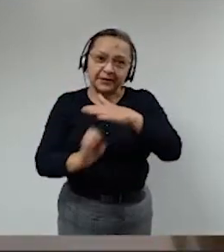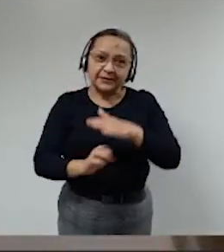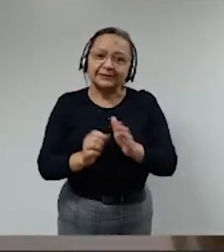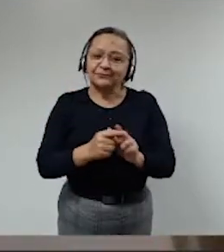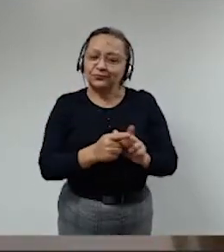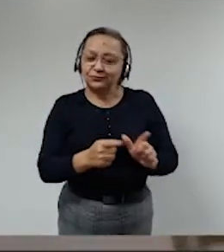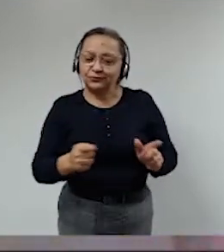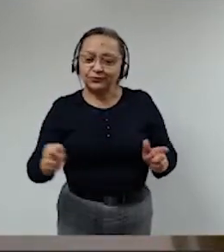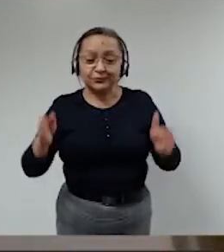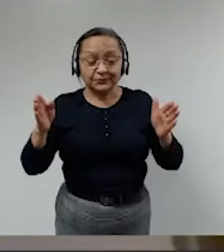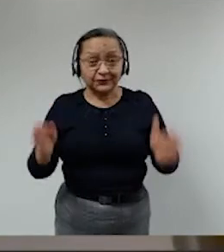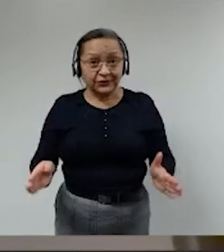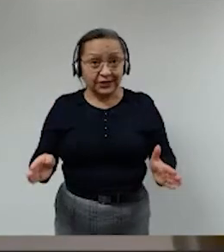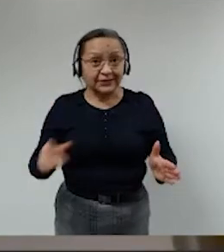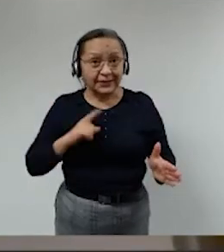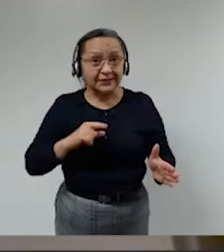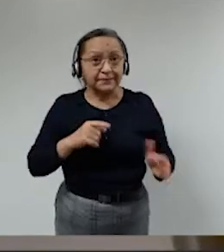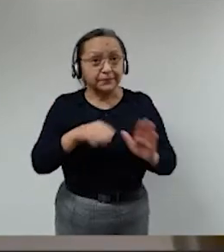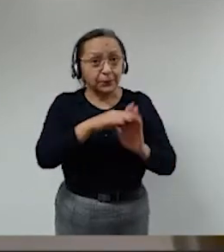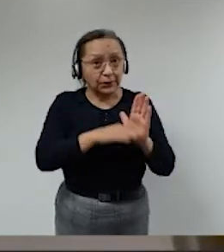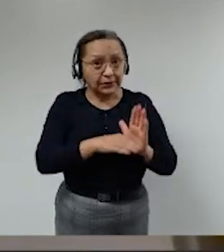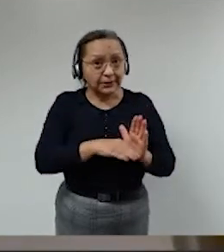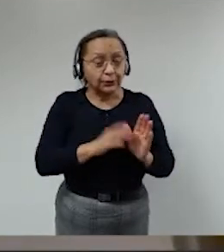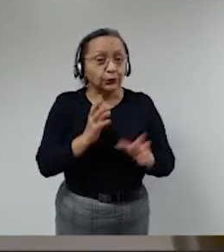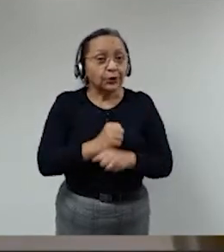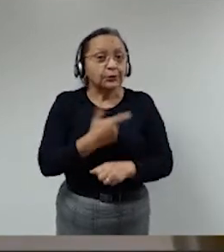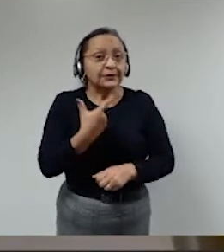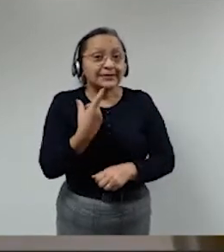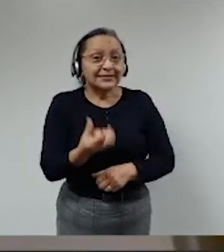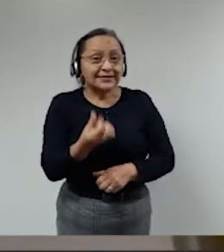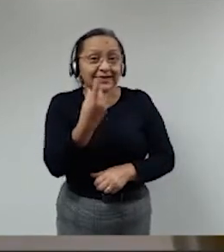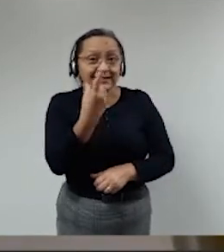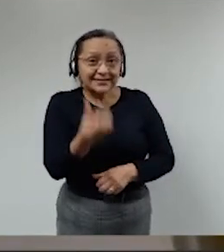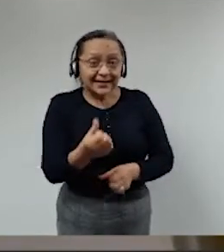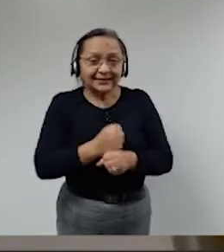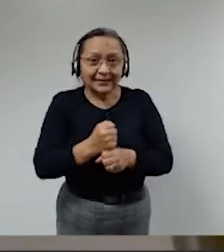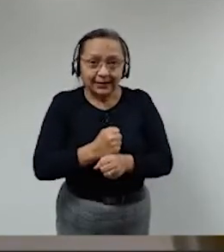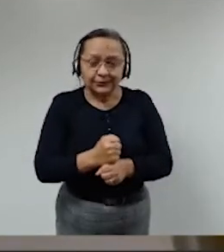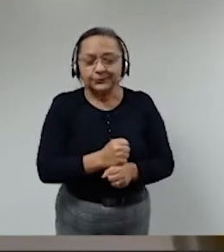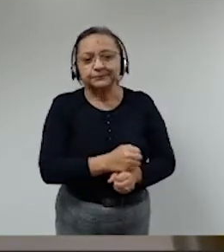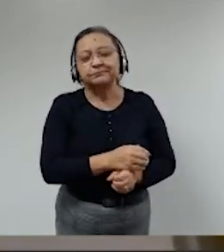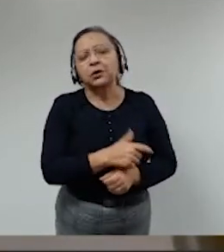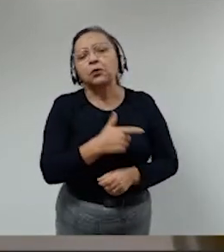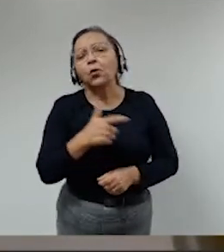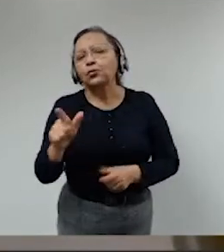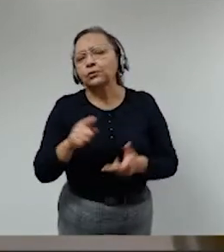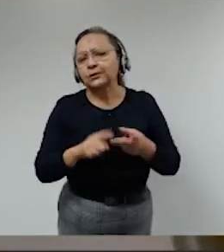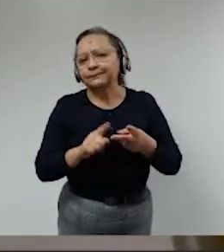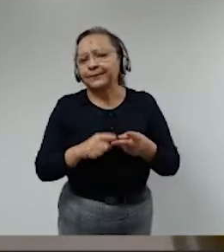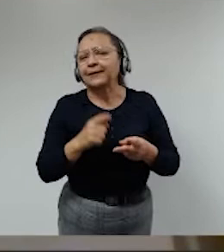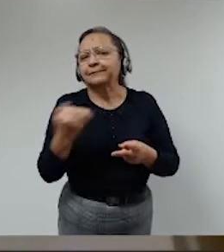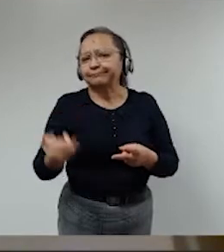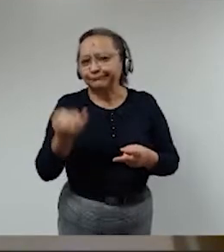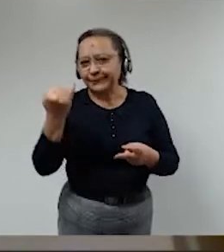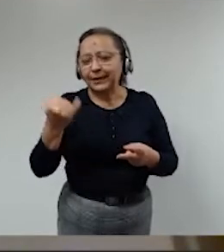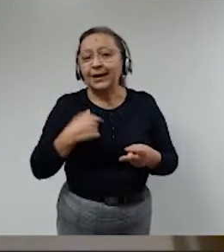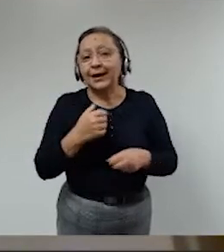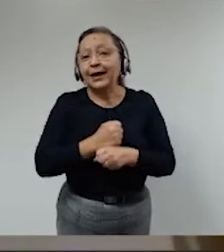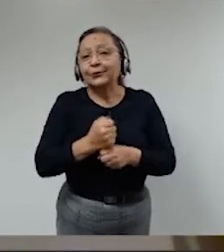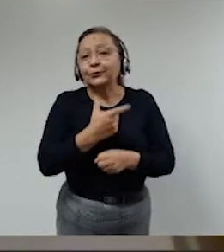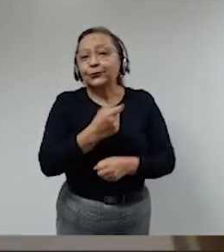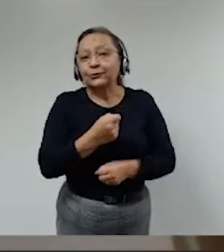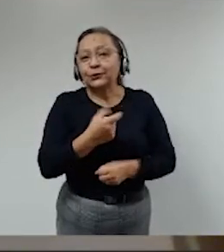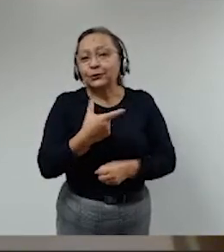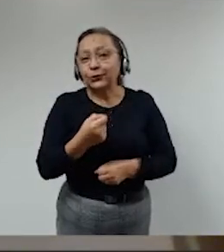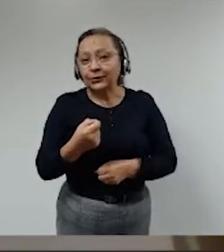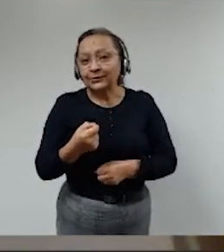política. Estou falando de 16 anos. Outro dado interessante é o seguinte, em 2002,